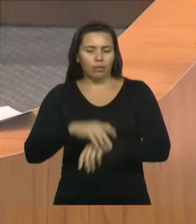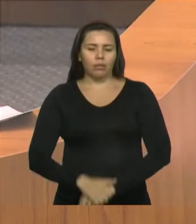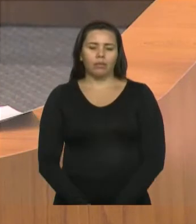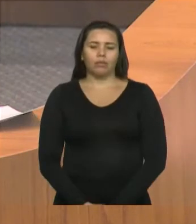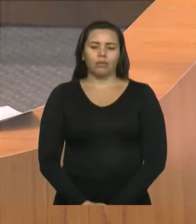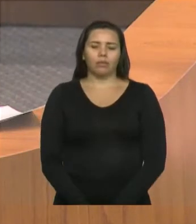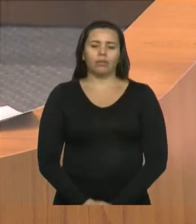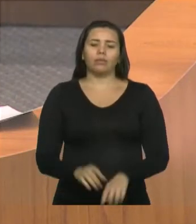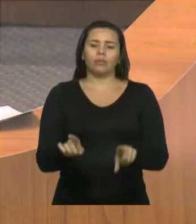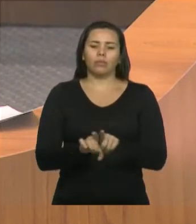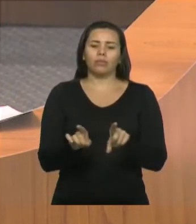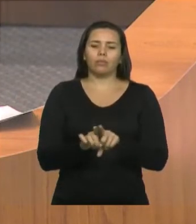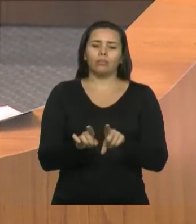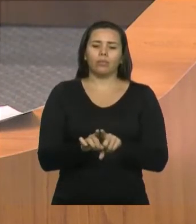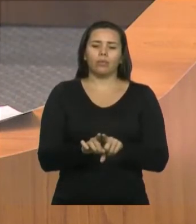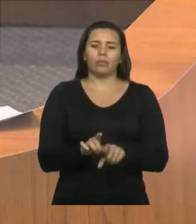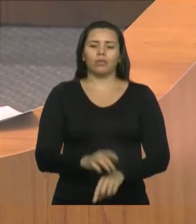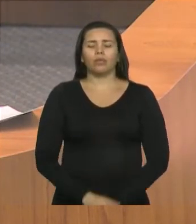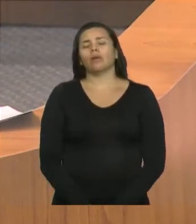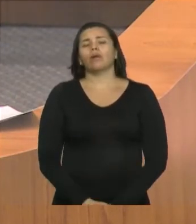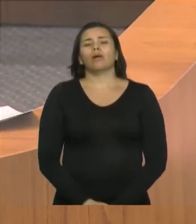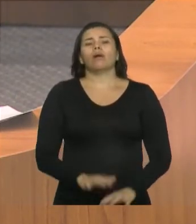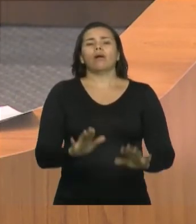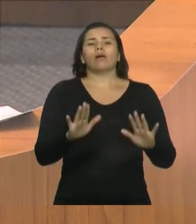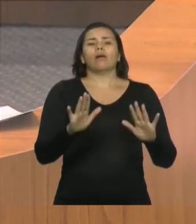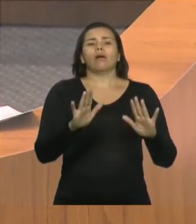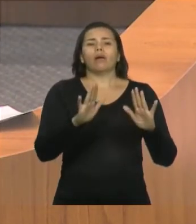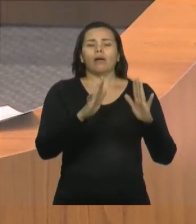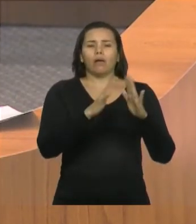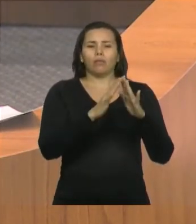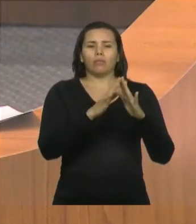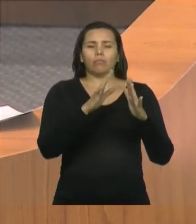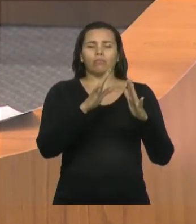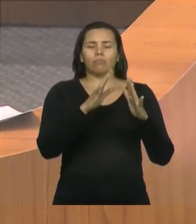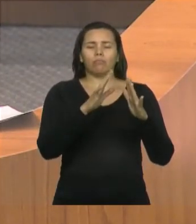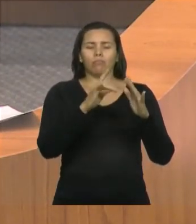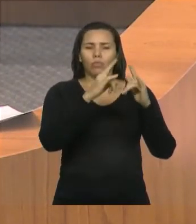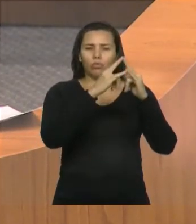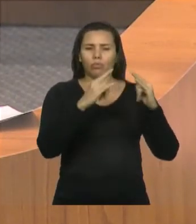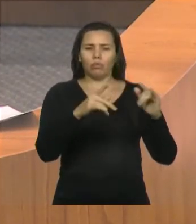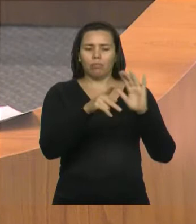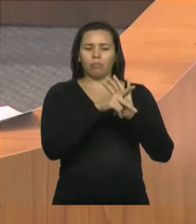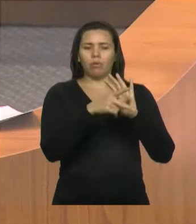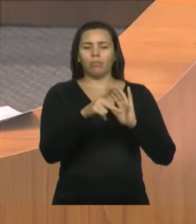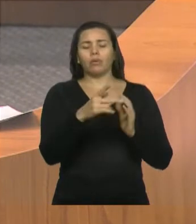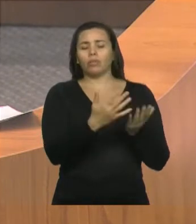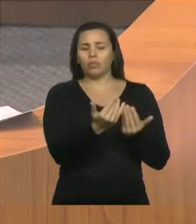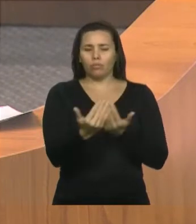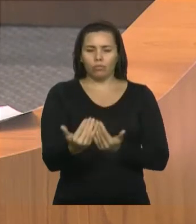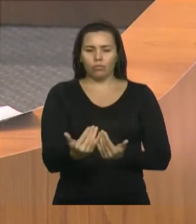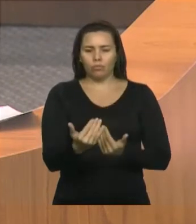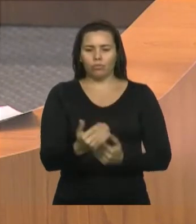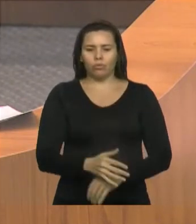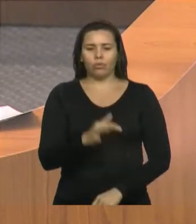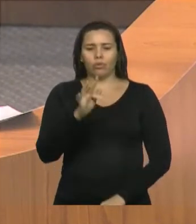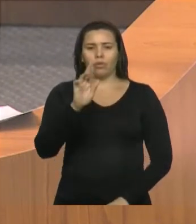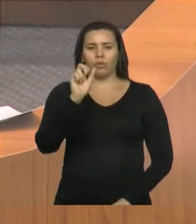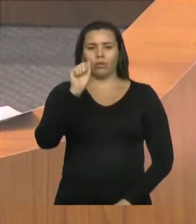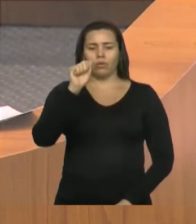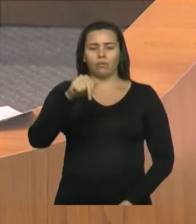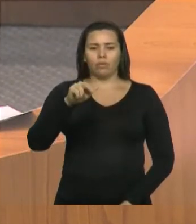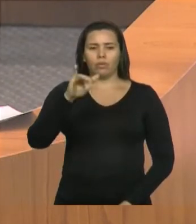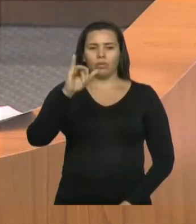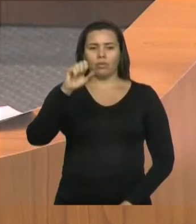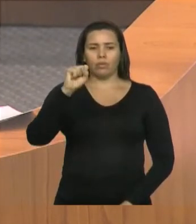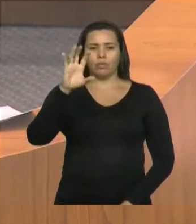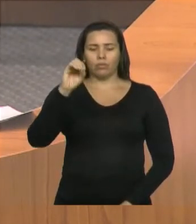o Centro da Juventude Francisco Carlos Jansen, uma grande obra que leva o nome do seu filho, falecido em um